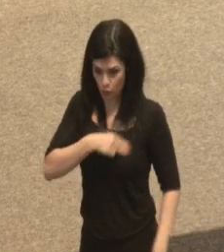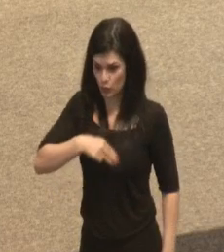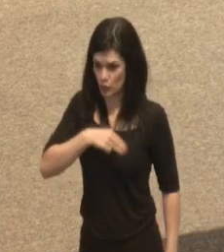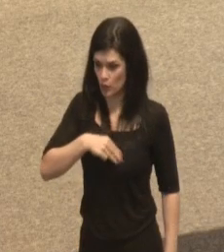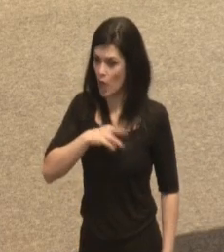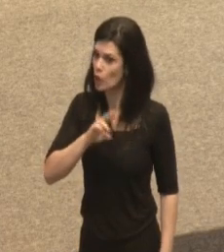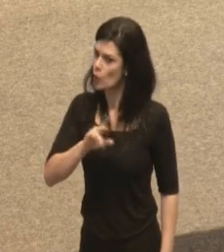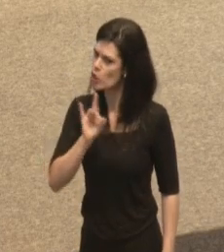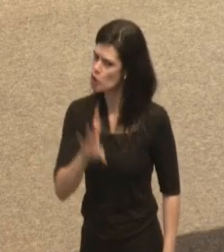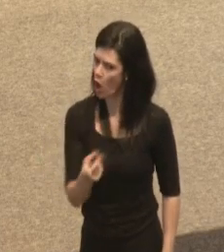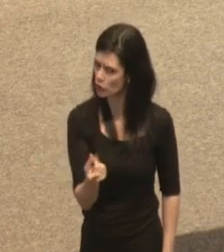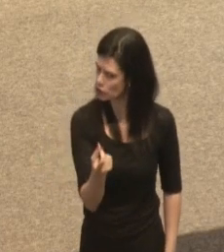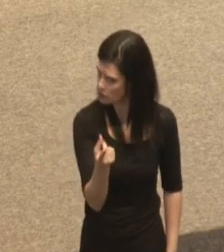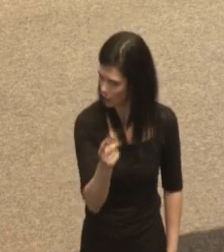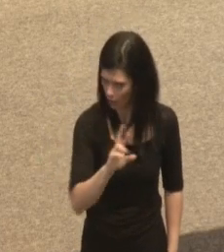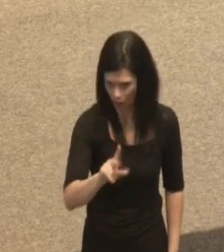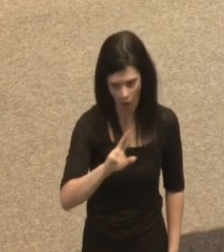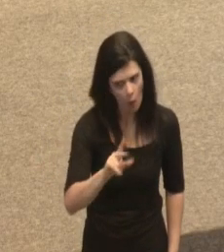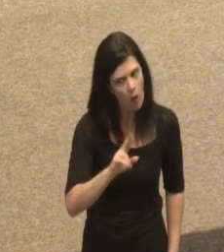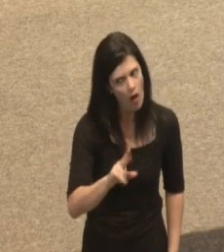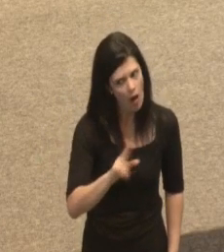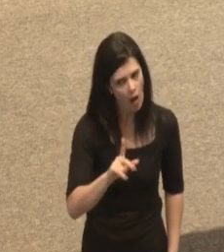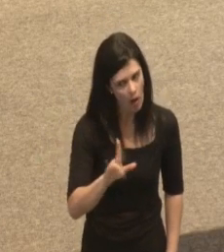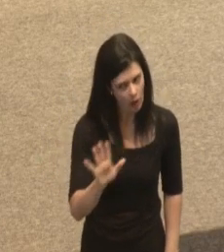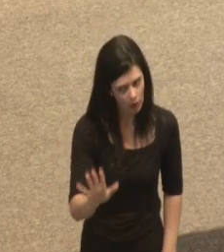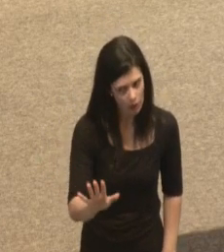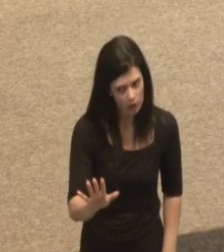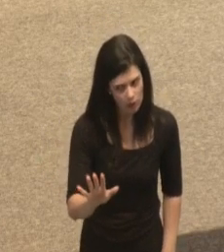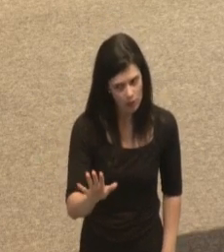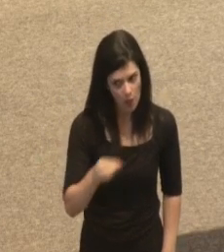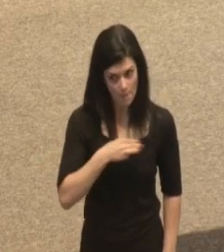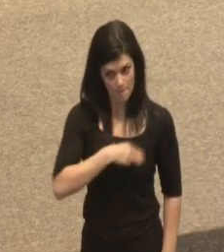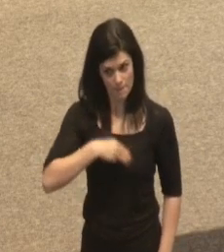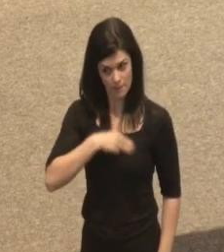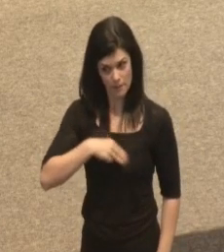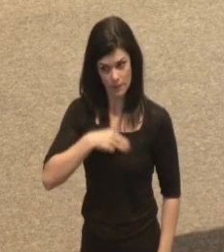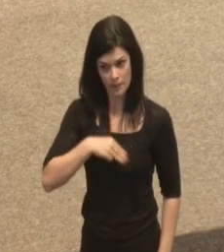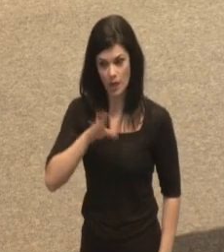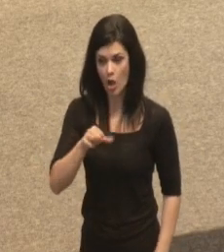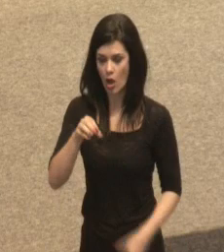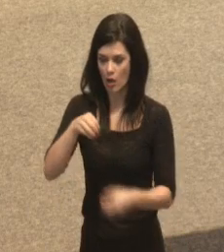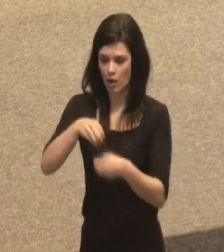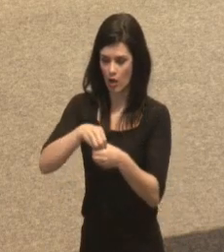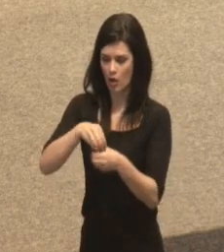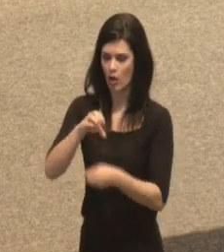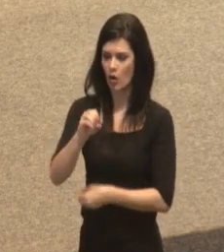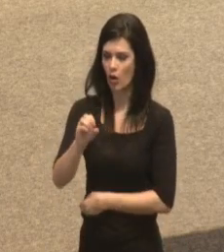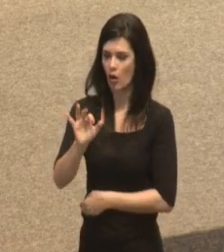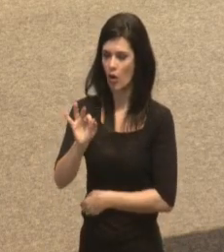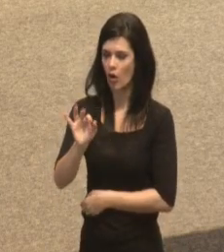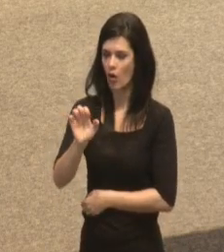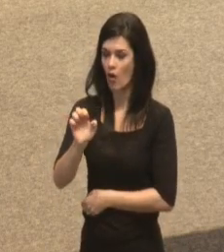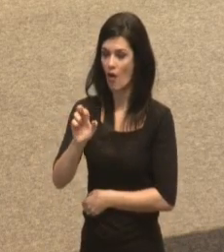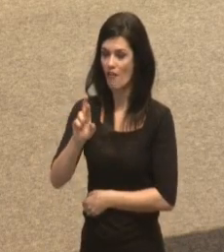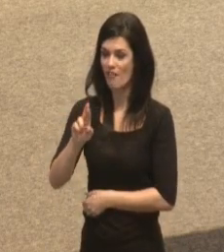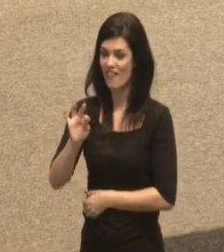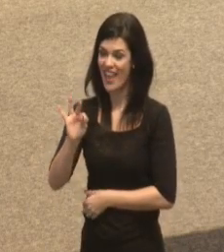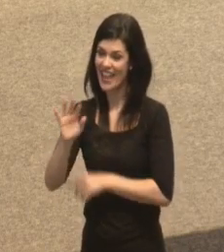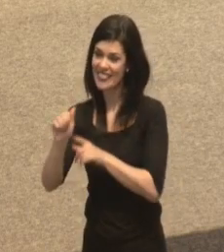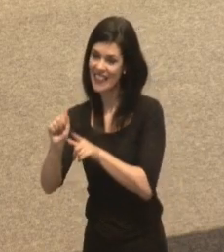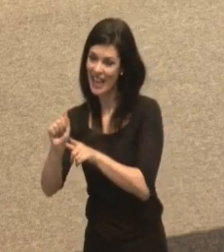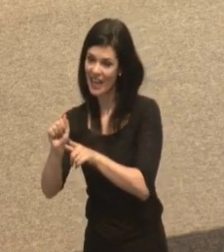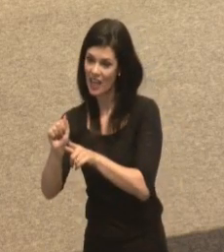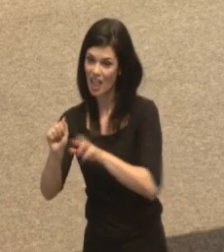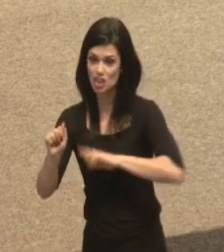com dinheiro, com recursos materiais. A obra missionária é feita com ofertas, e há uma diferença entre oferta e dinheiro. Se o dono de um